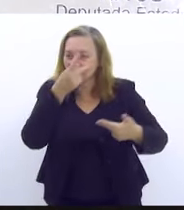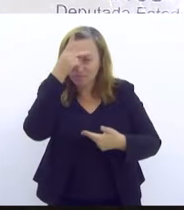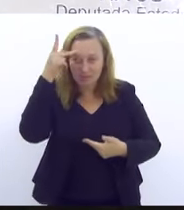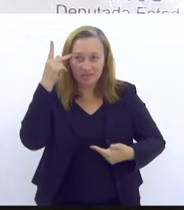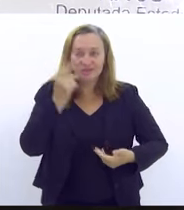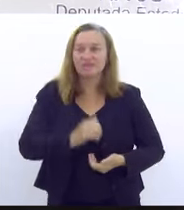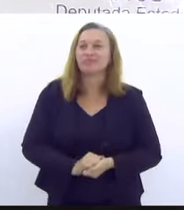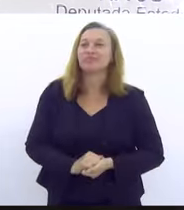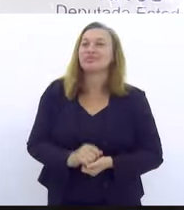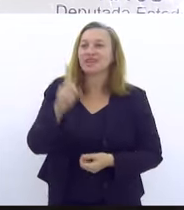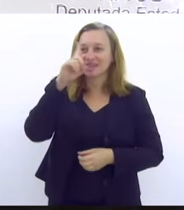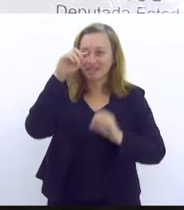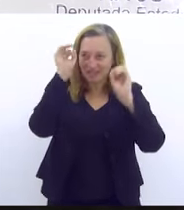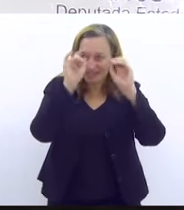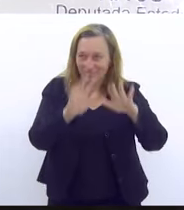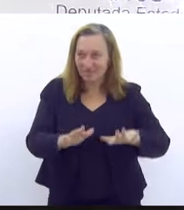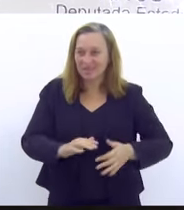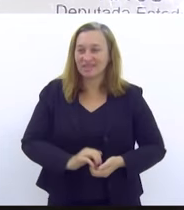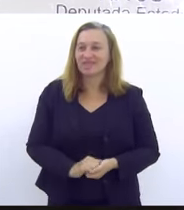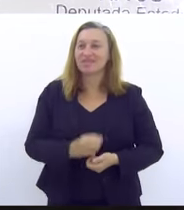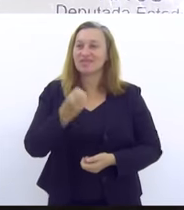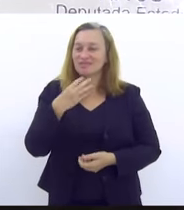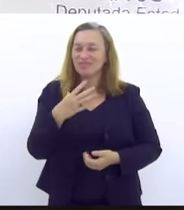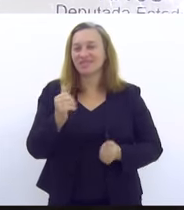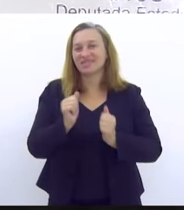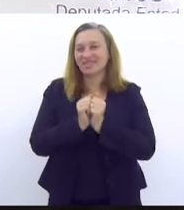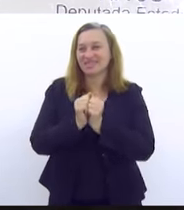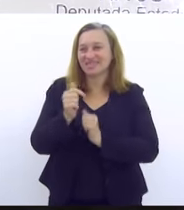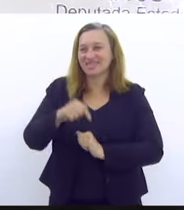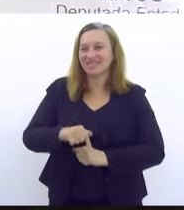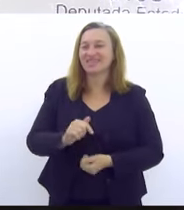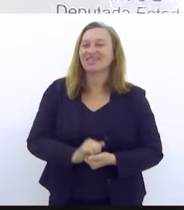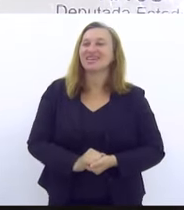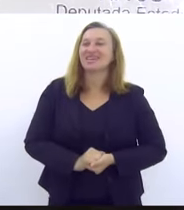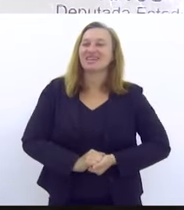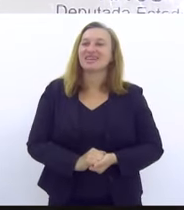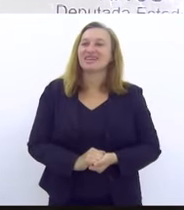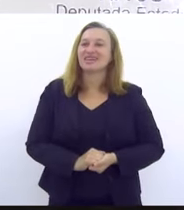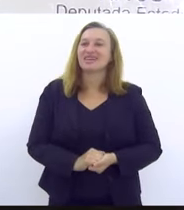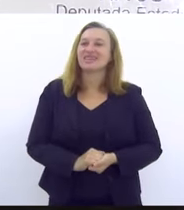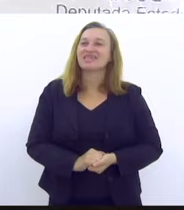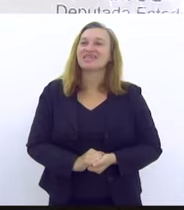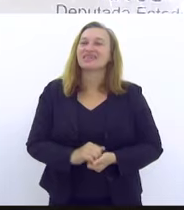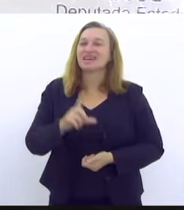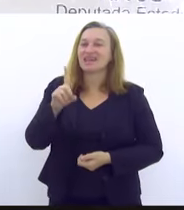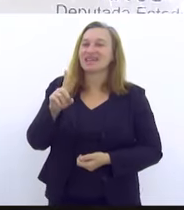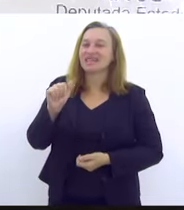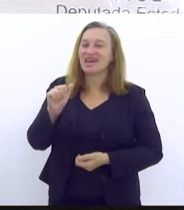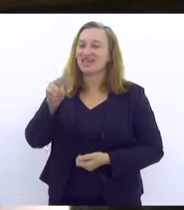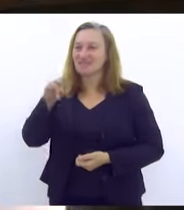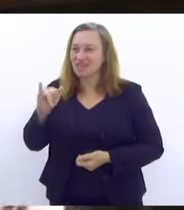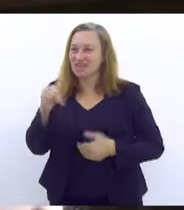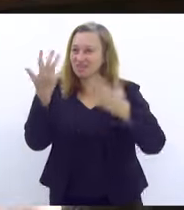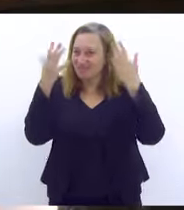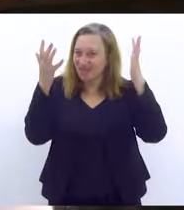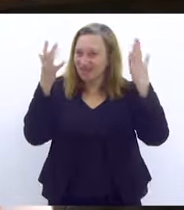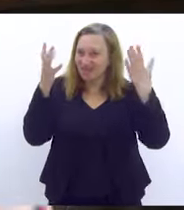pessoas. Deus te abençoe, que bom que a senhora trouxe ele. Uma salva de palmas para o Davi.